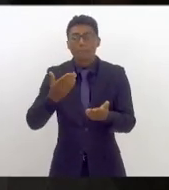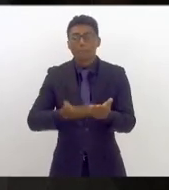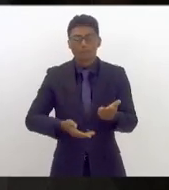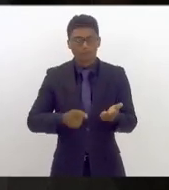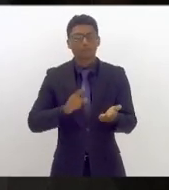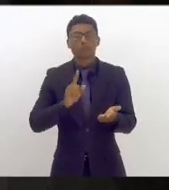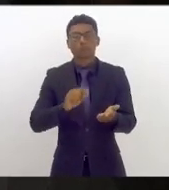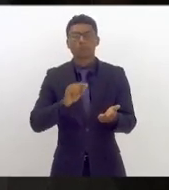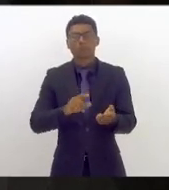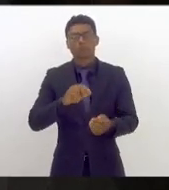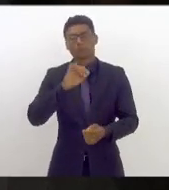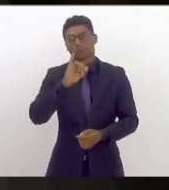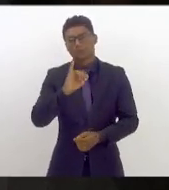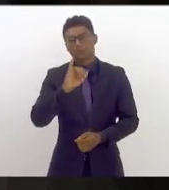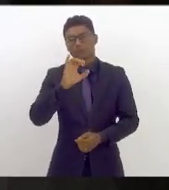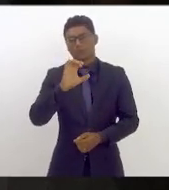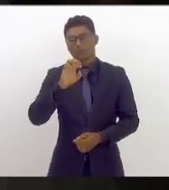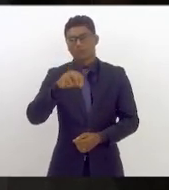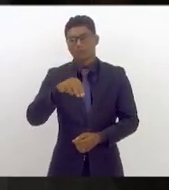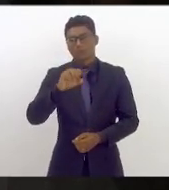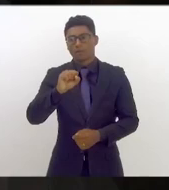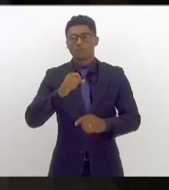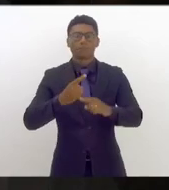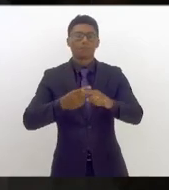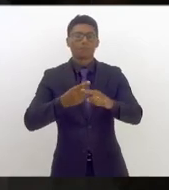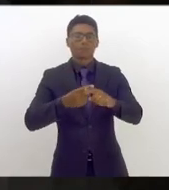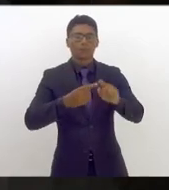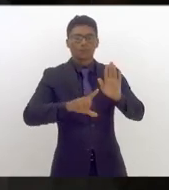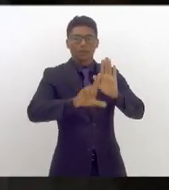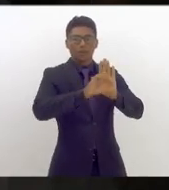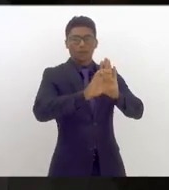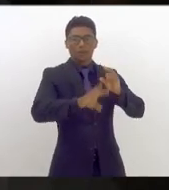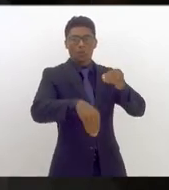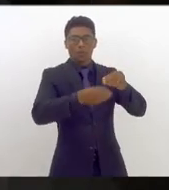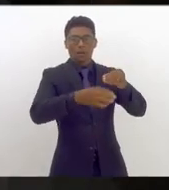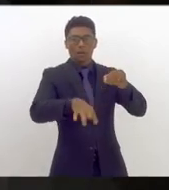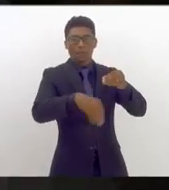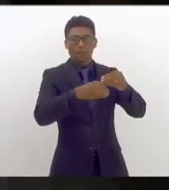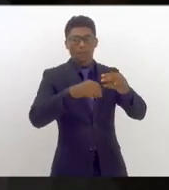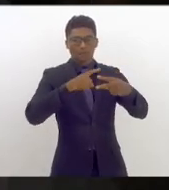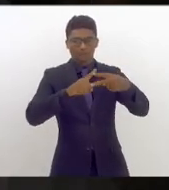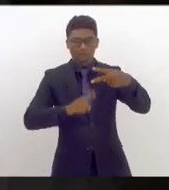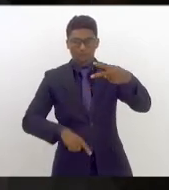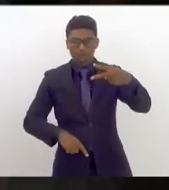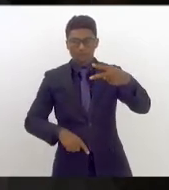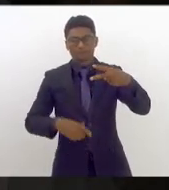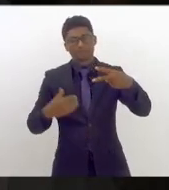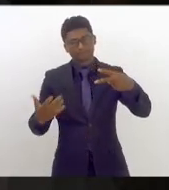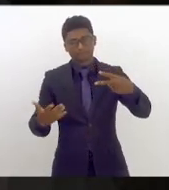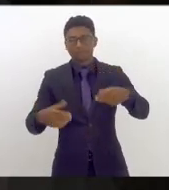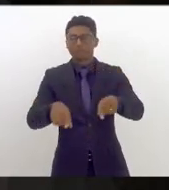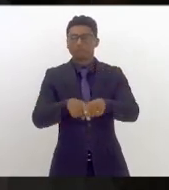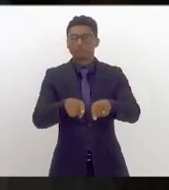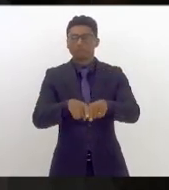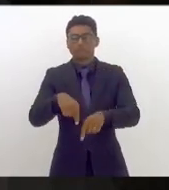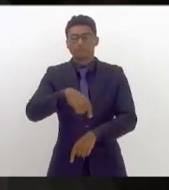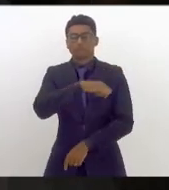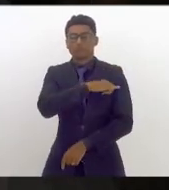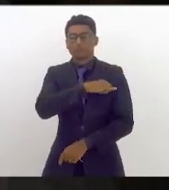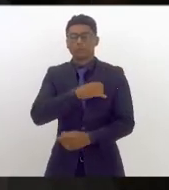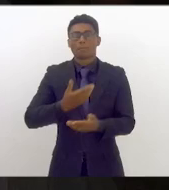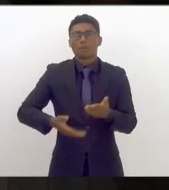ICMS por causa das duas leis complementares. O Estado do Rio de Janeiro perde